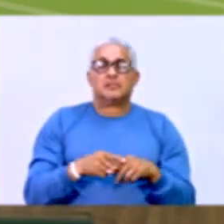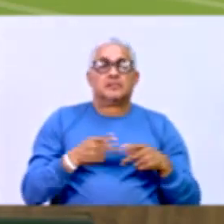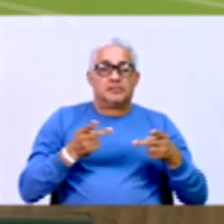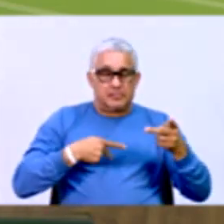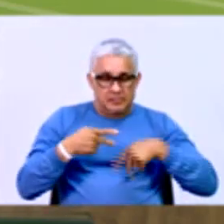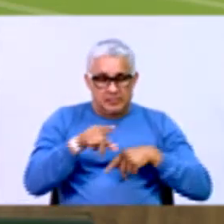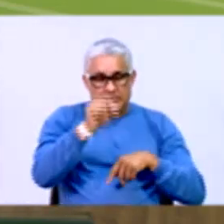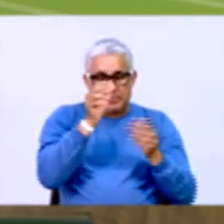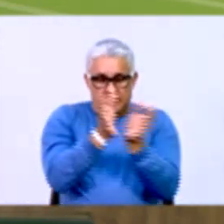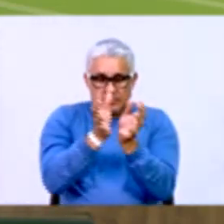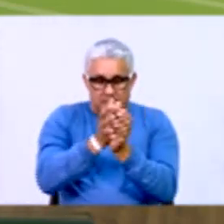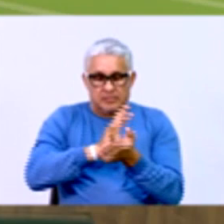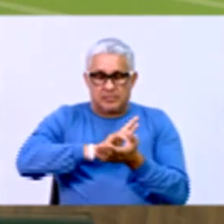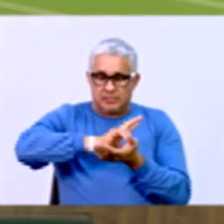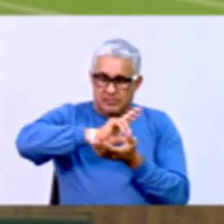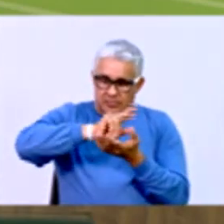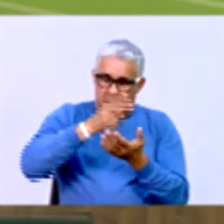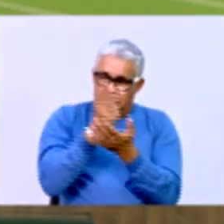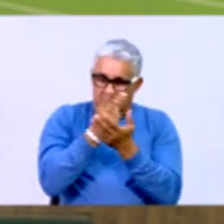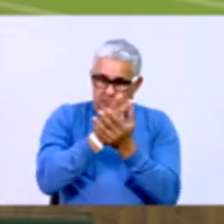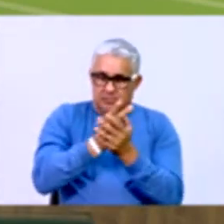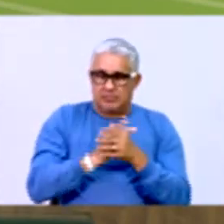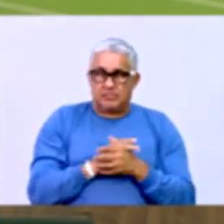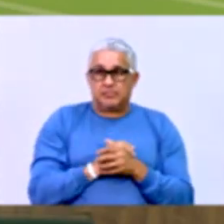equipe, etc. Então mesmo.